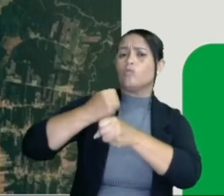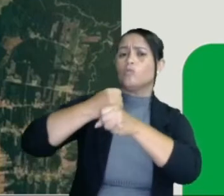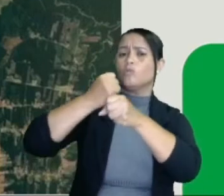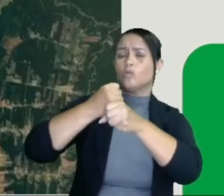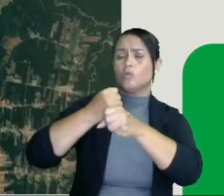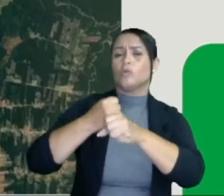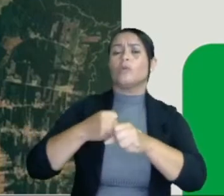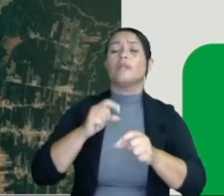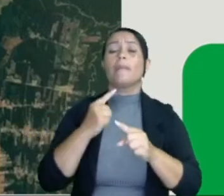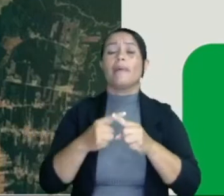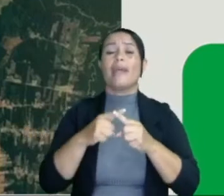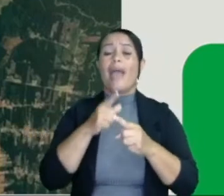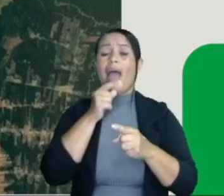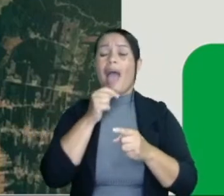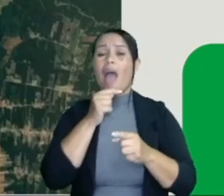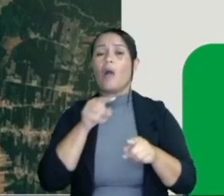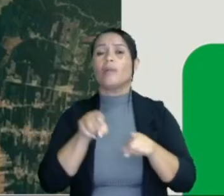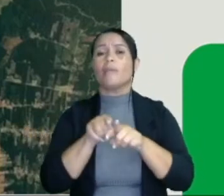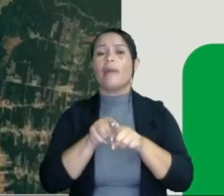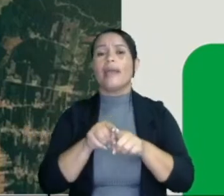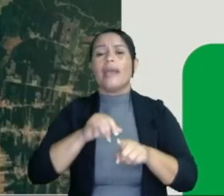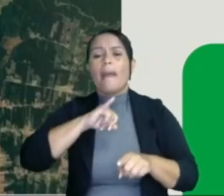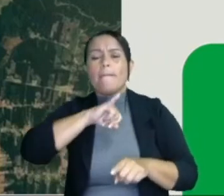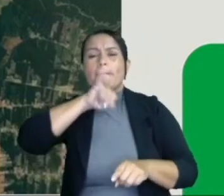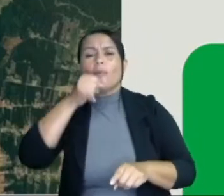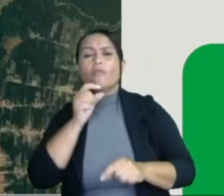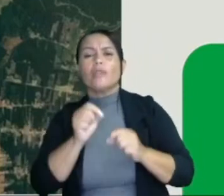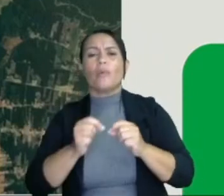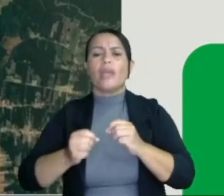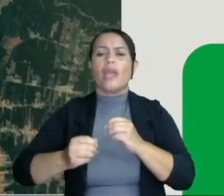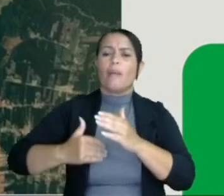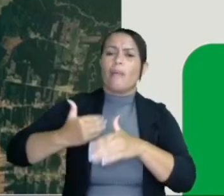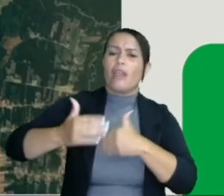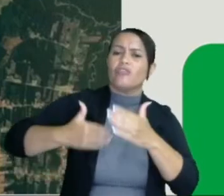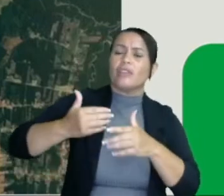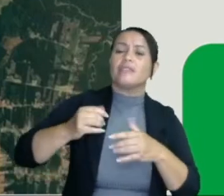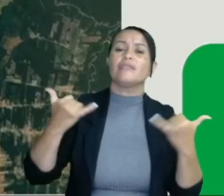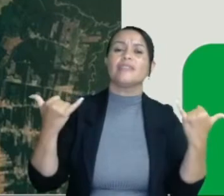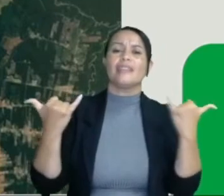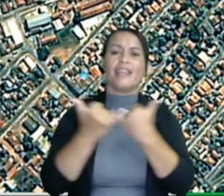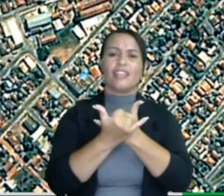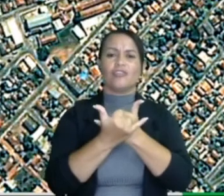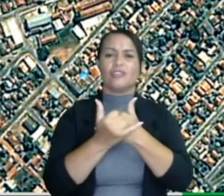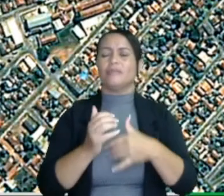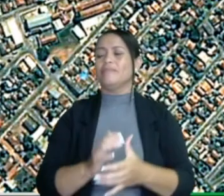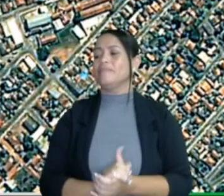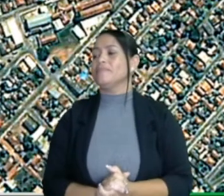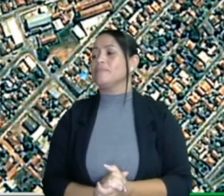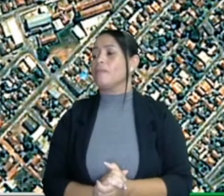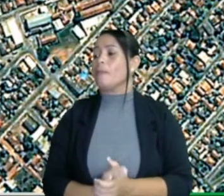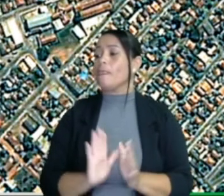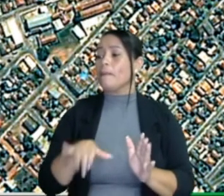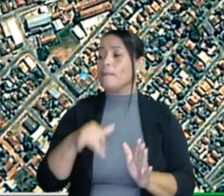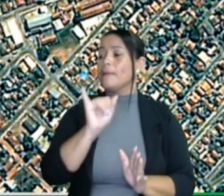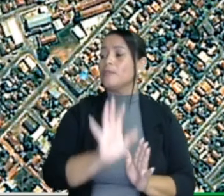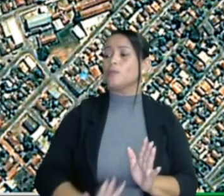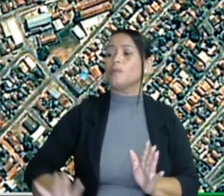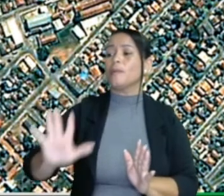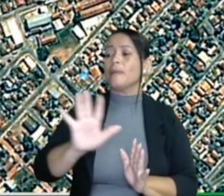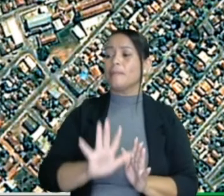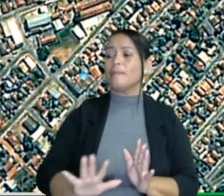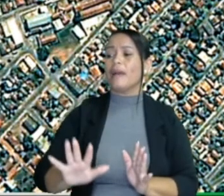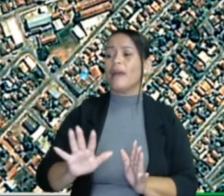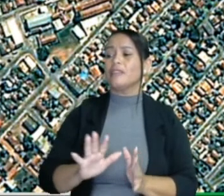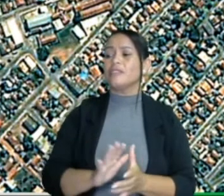né, ser armazenada água e aproveitar o seu potencial para geração de energia, tá bom? Mais uma imagem, aí eu quis mais ou